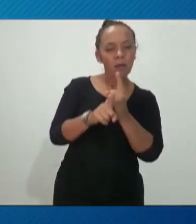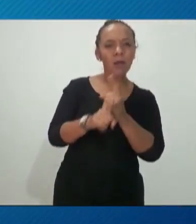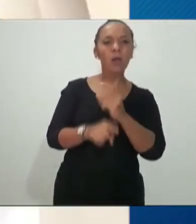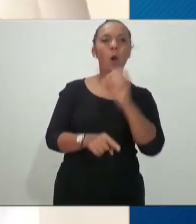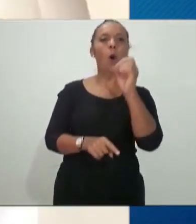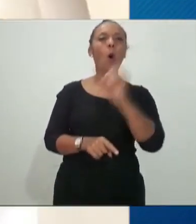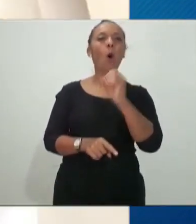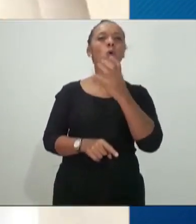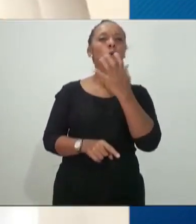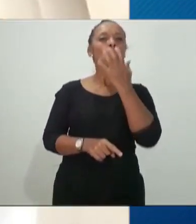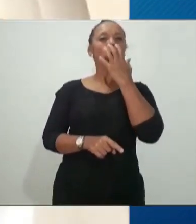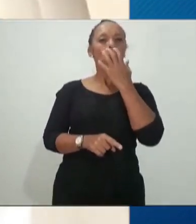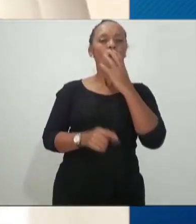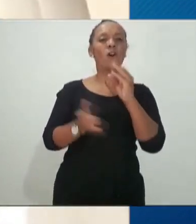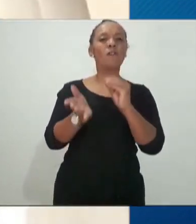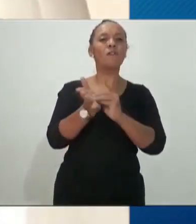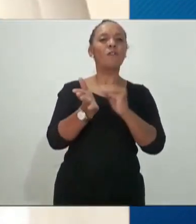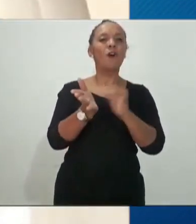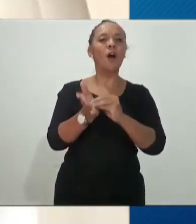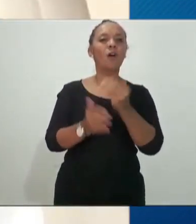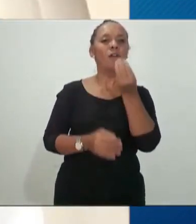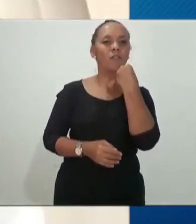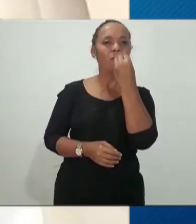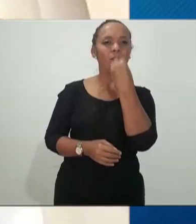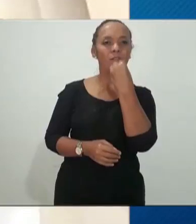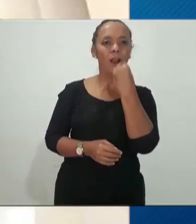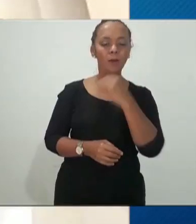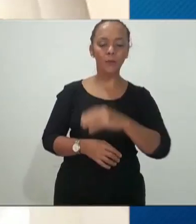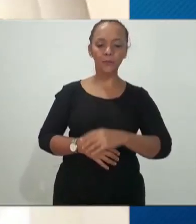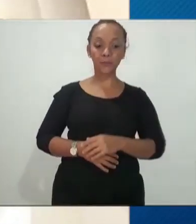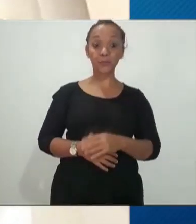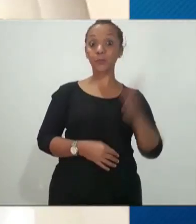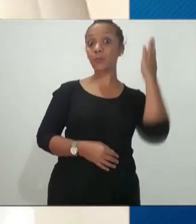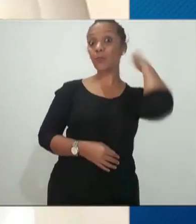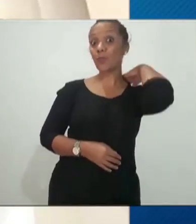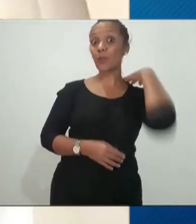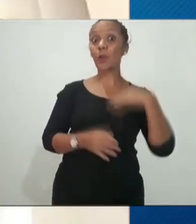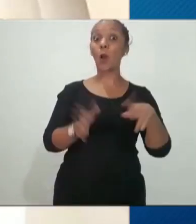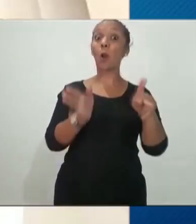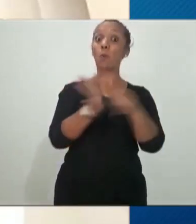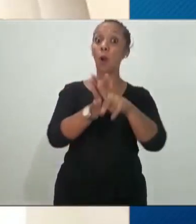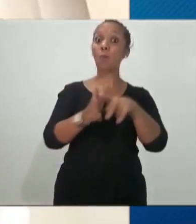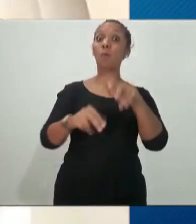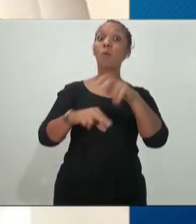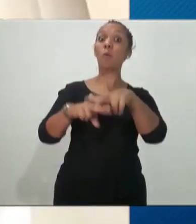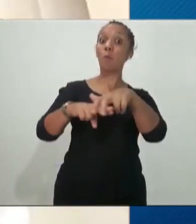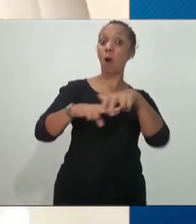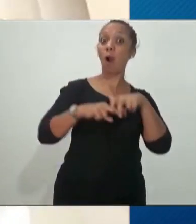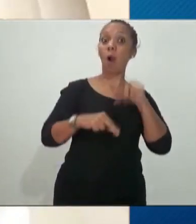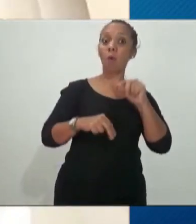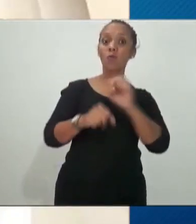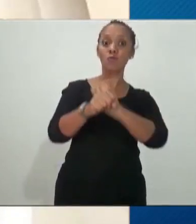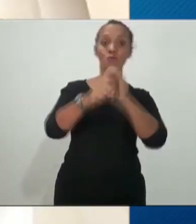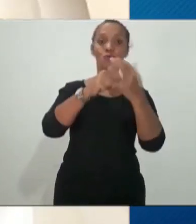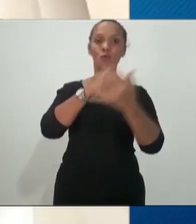da doença. A pneumonia viral pelo coronavírus, ela tem algumas características que são um pouquinho